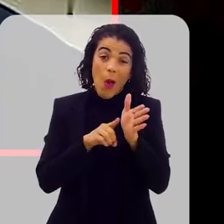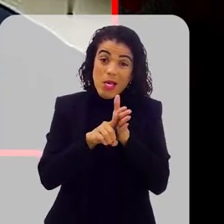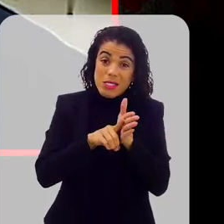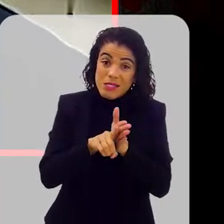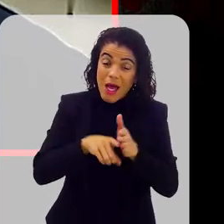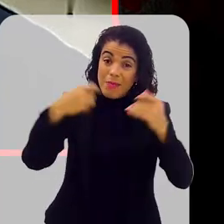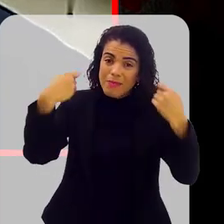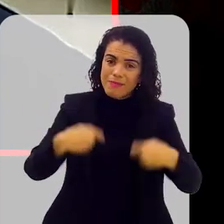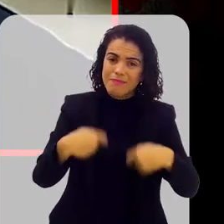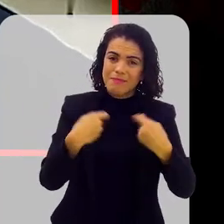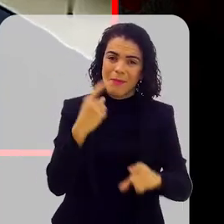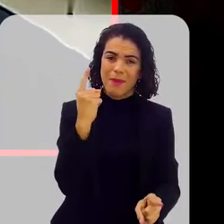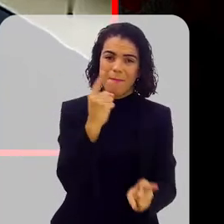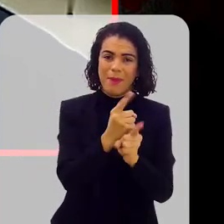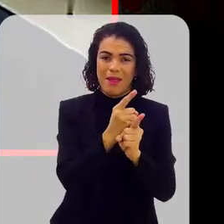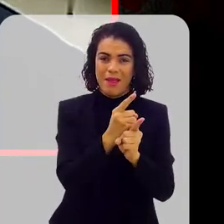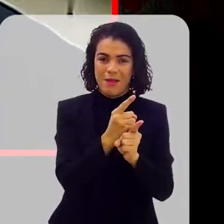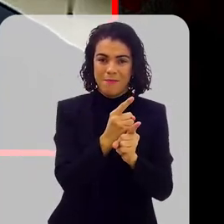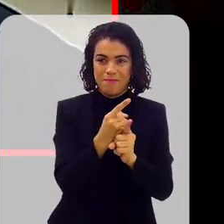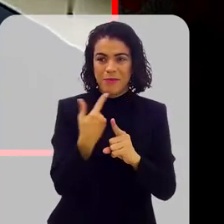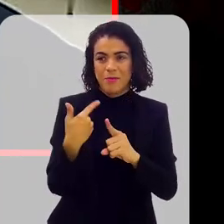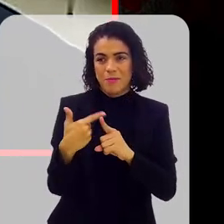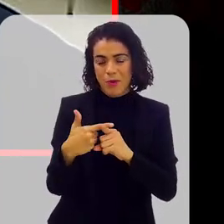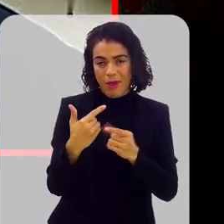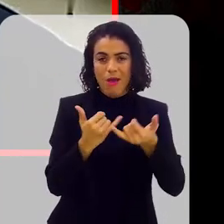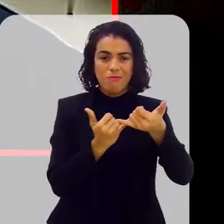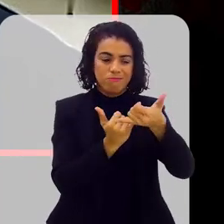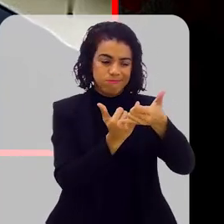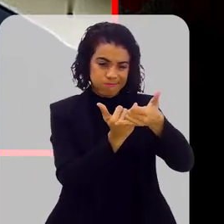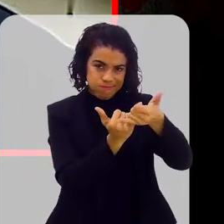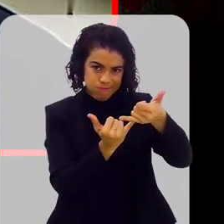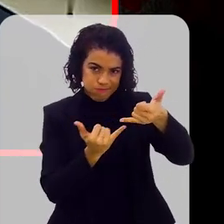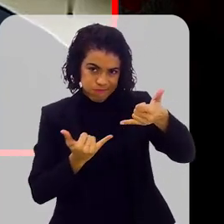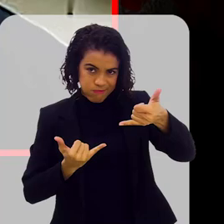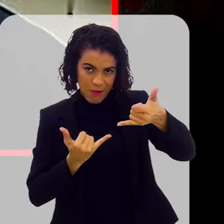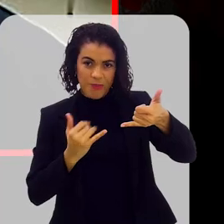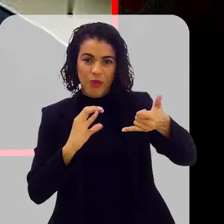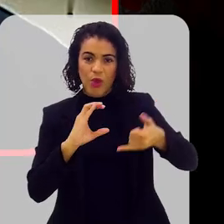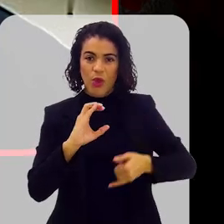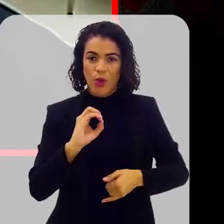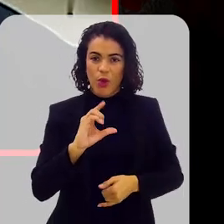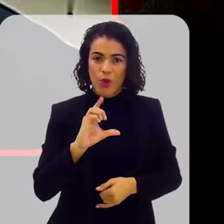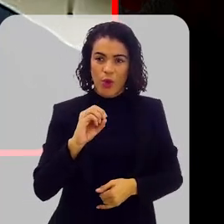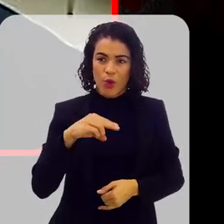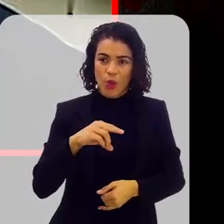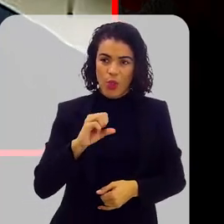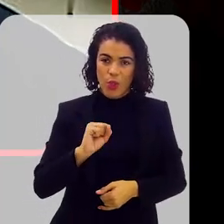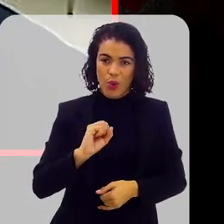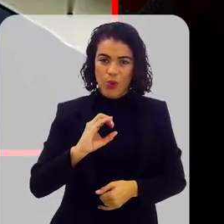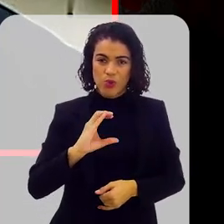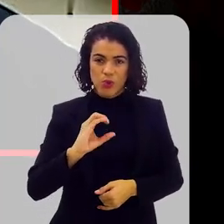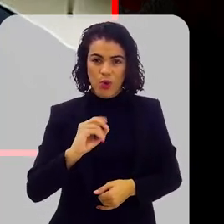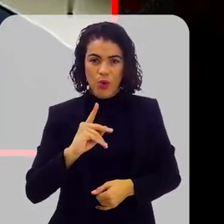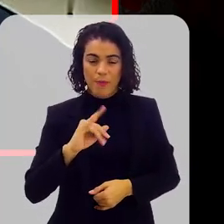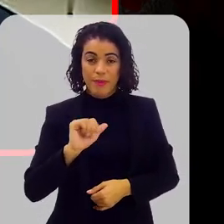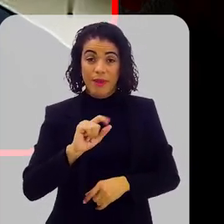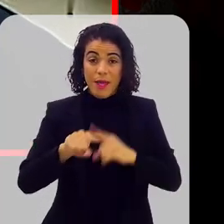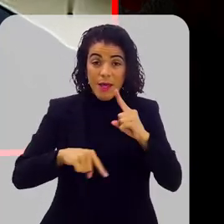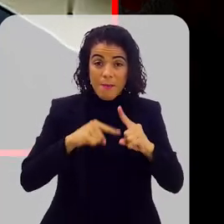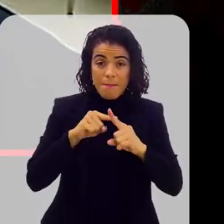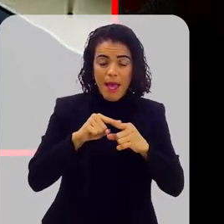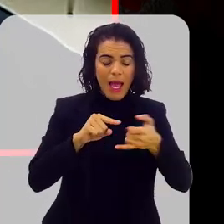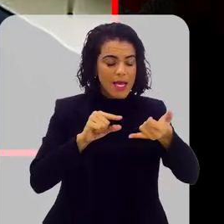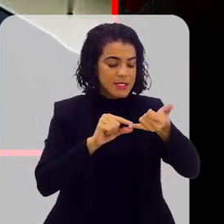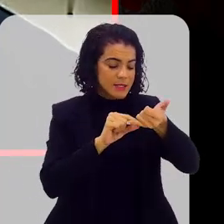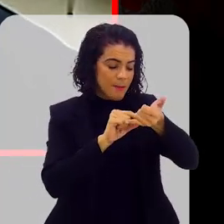Aí o exame realmente é necessário para o diagnóstico. O diagnóstico ele é feito pela colonoscopia, geralmente, a biópsia de